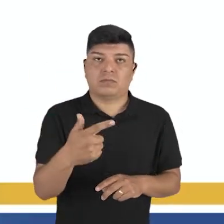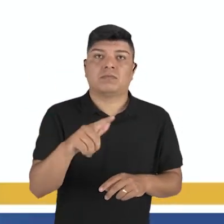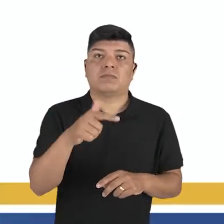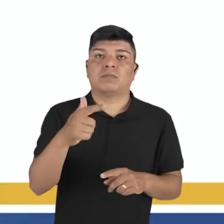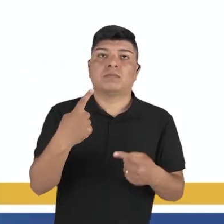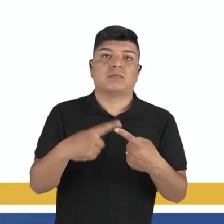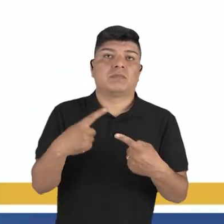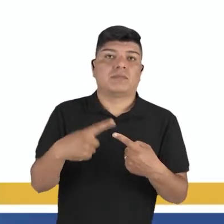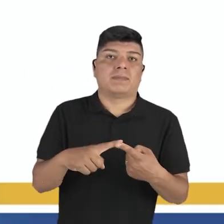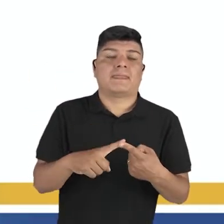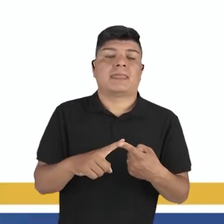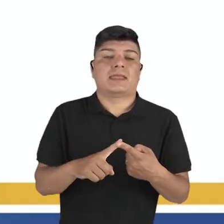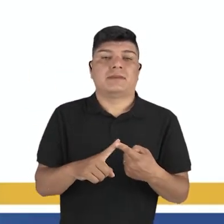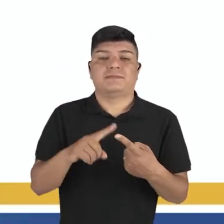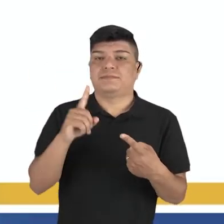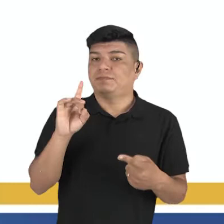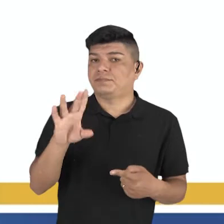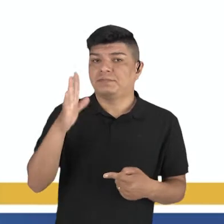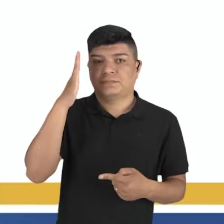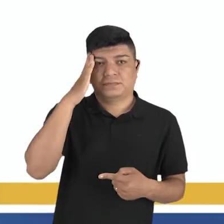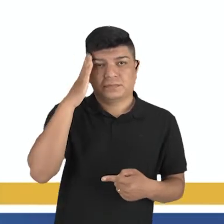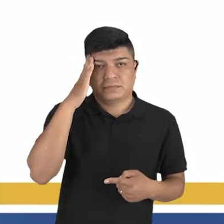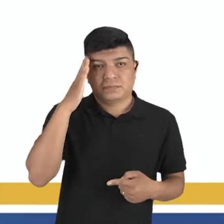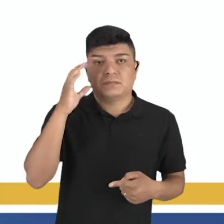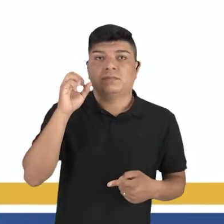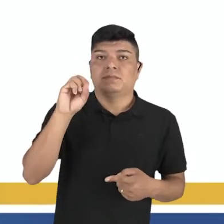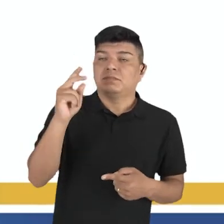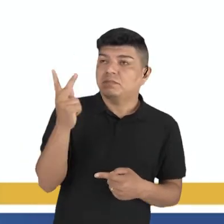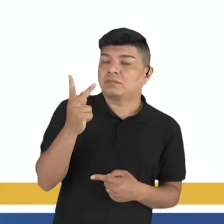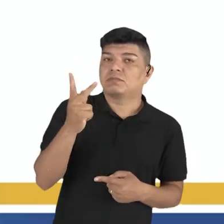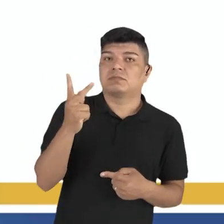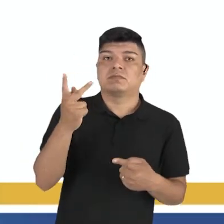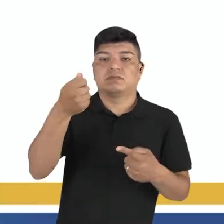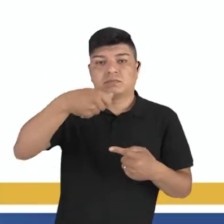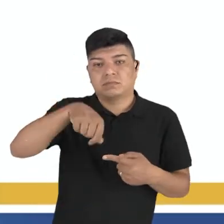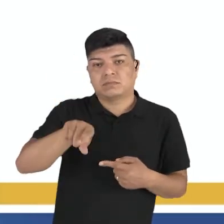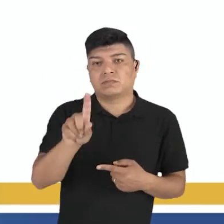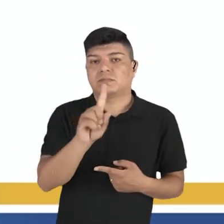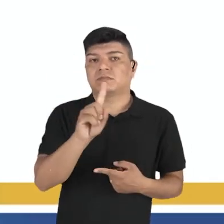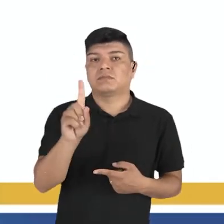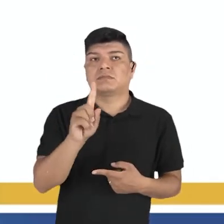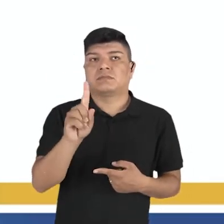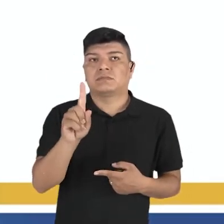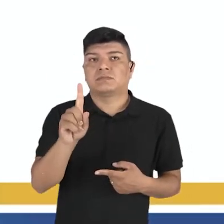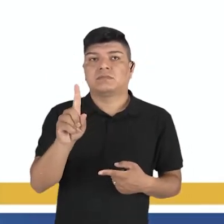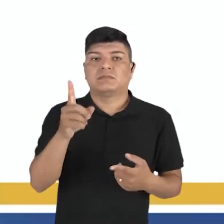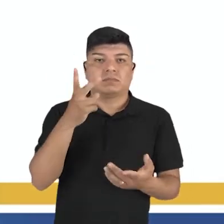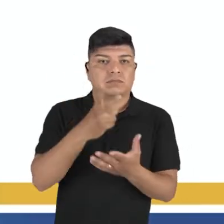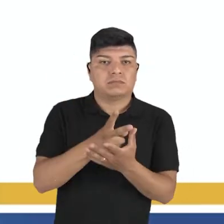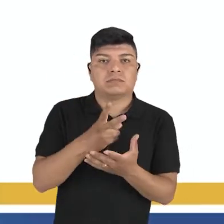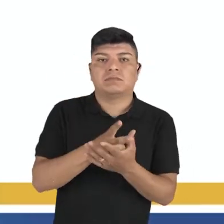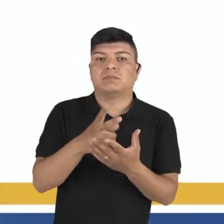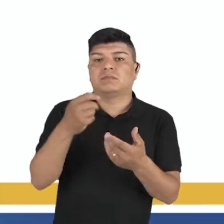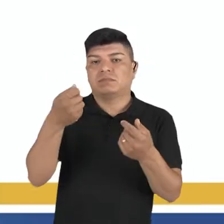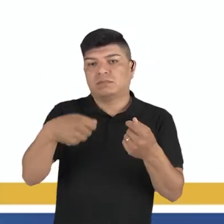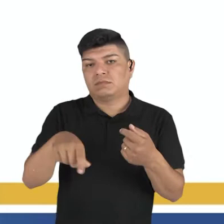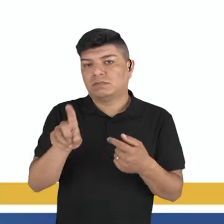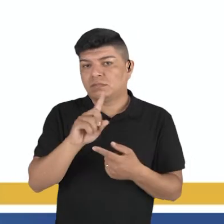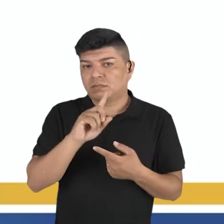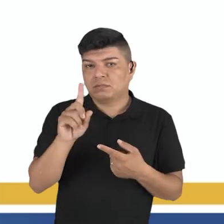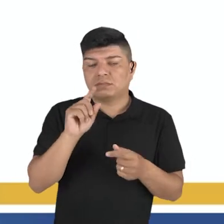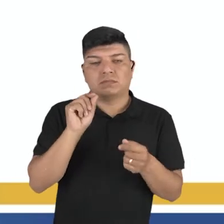nesse caso, só para saber se ele é agudo ou obtuso, não necessariamente, obrigatoriamente, eu preciso